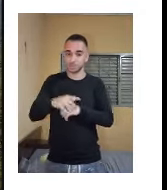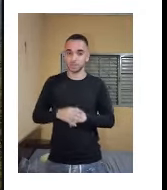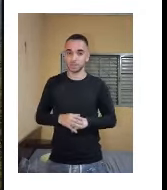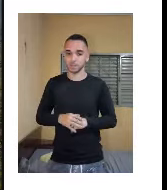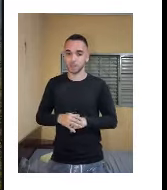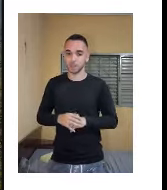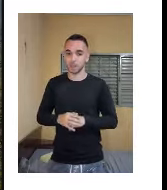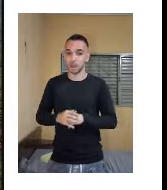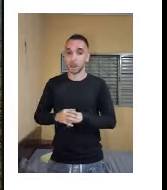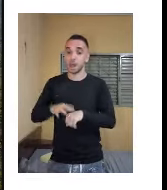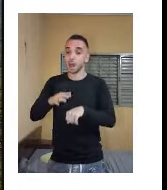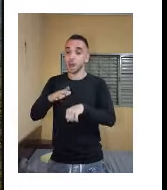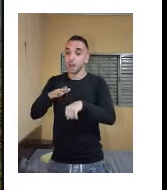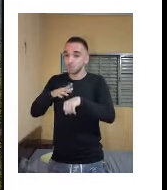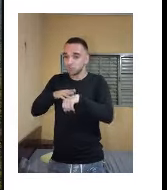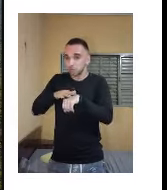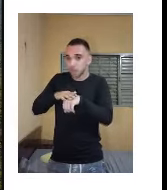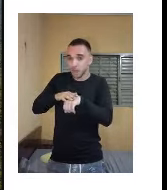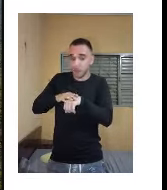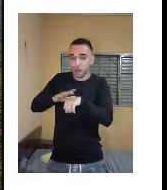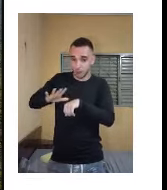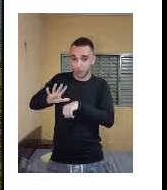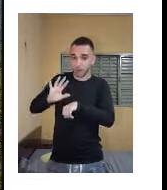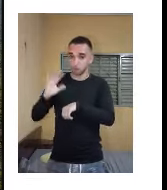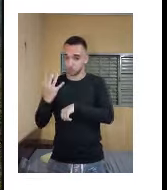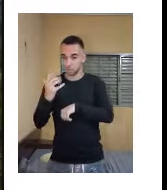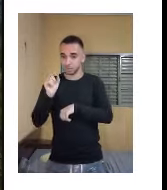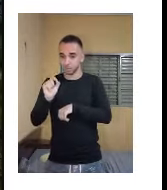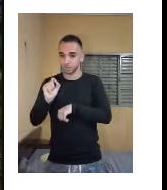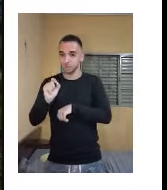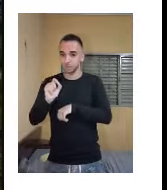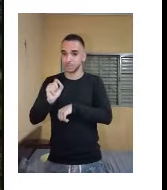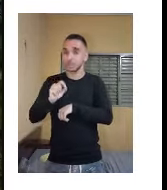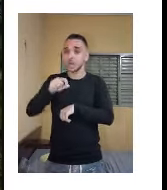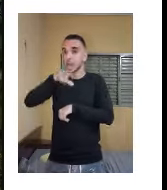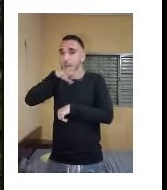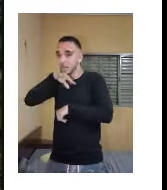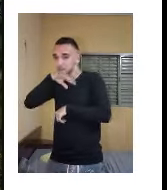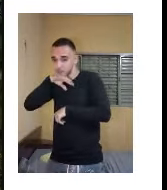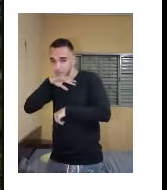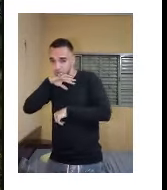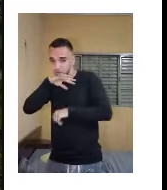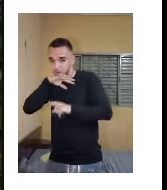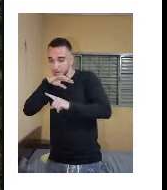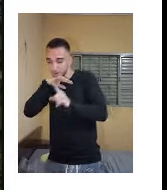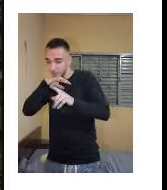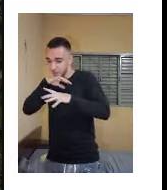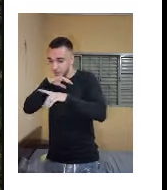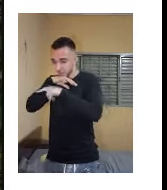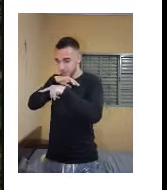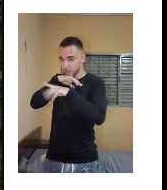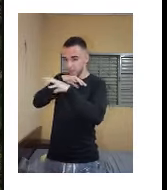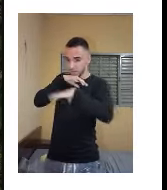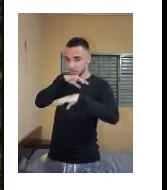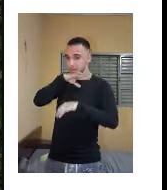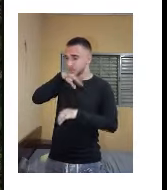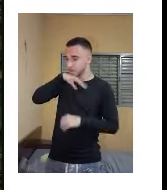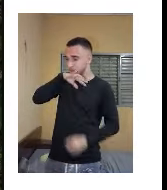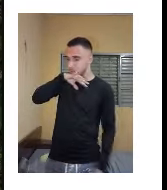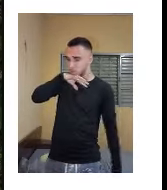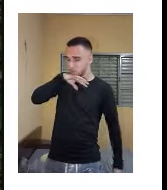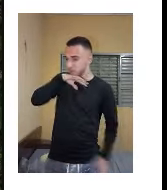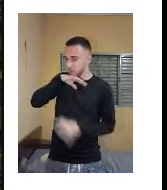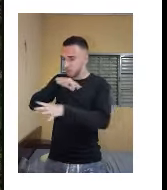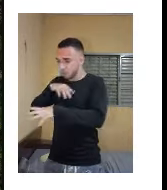da transmissão de animais para os humanos. uma realidade bem